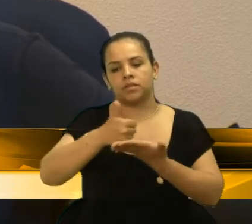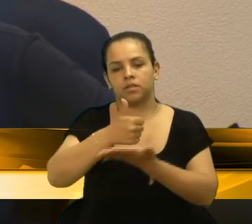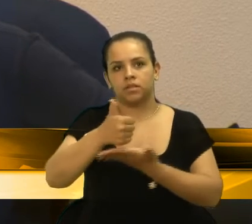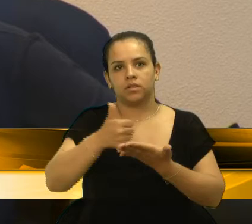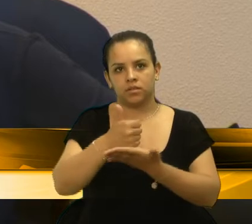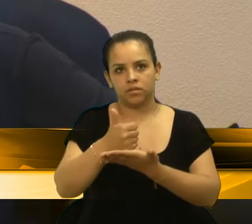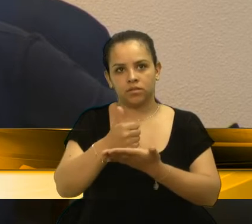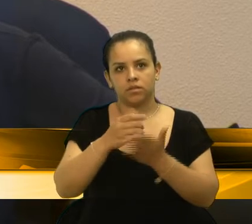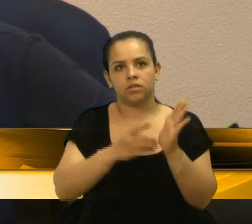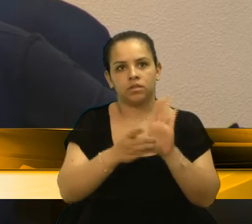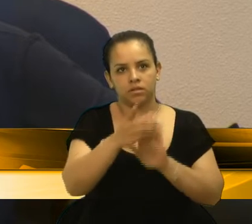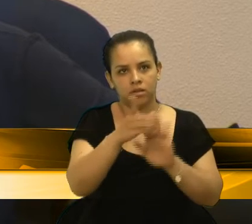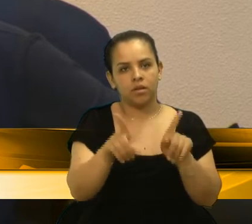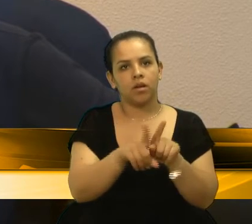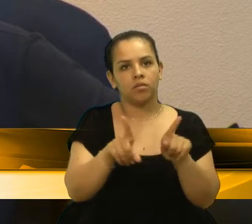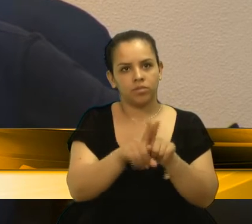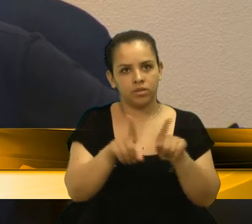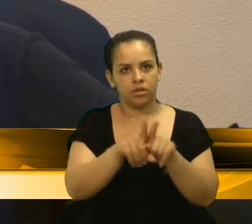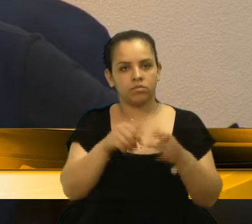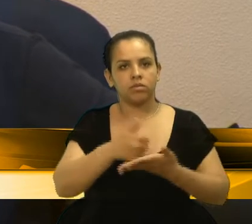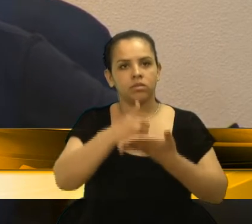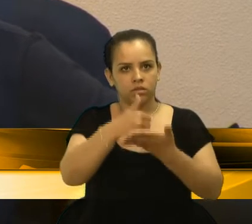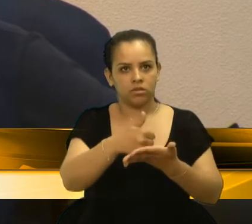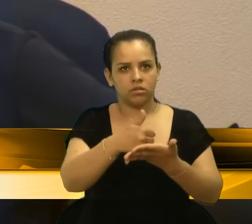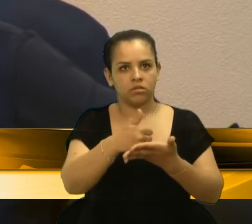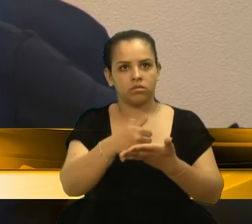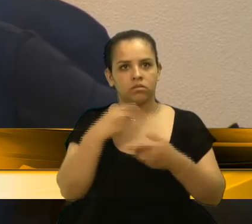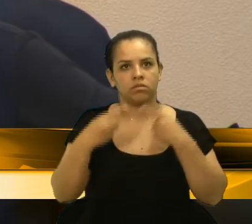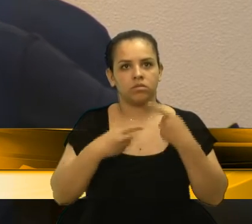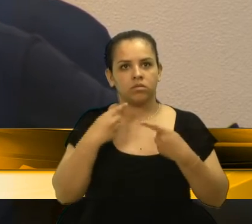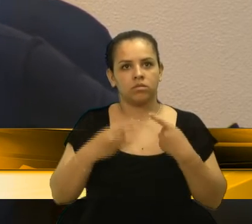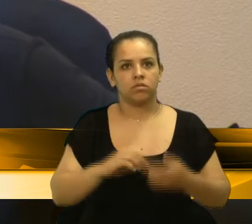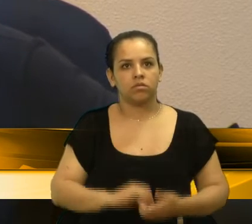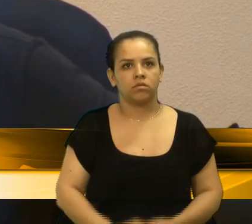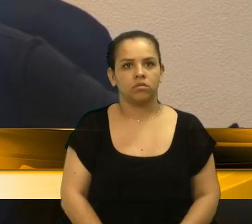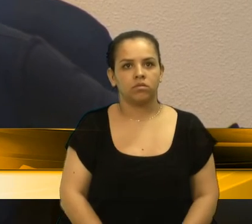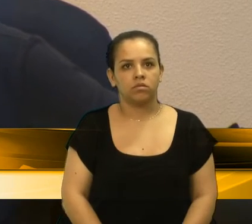conforme também sustentado pela defesa do denunciado.